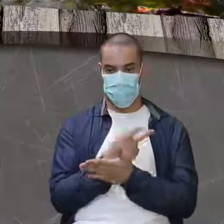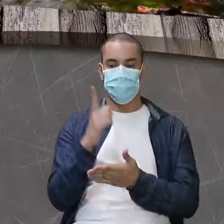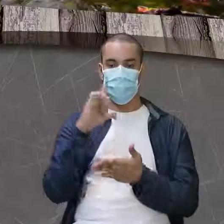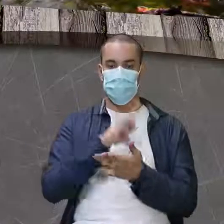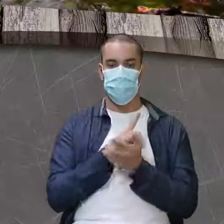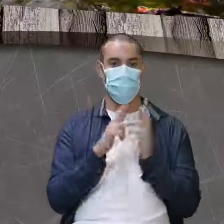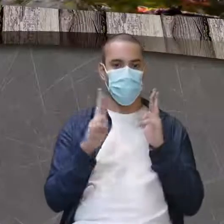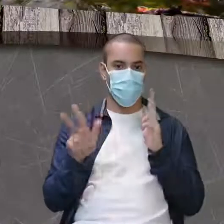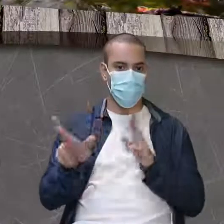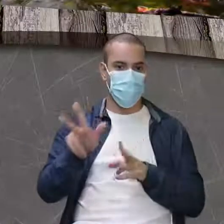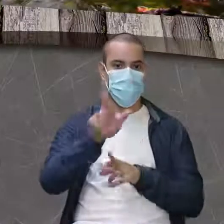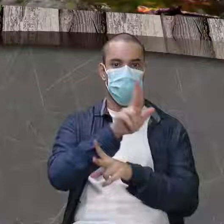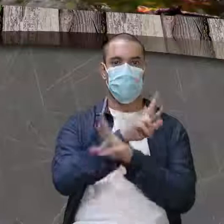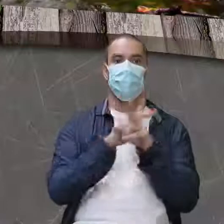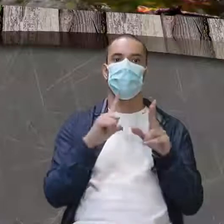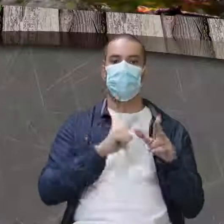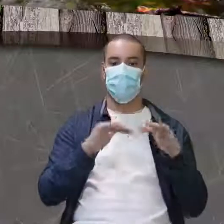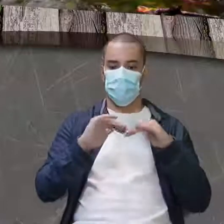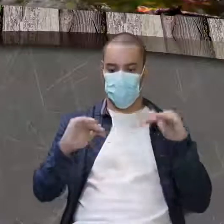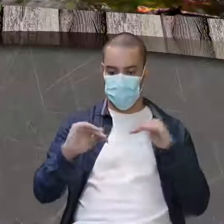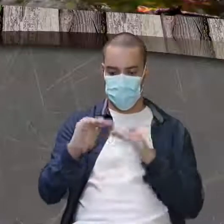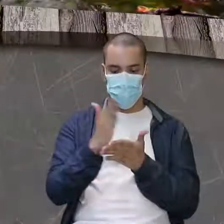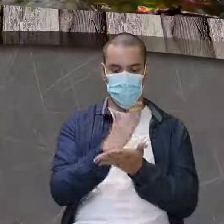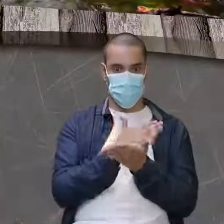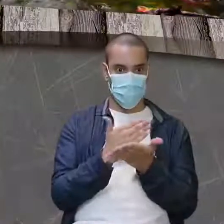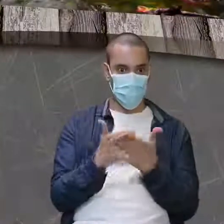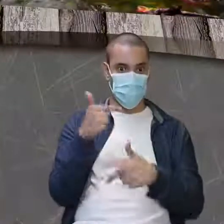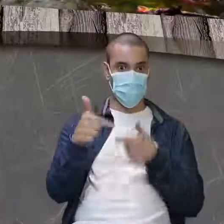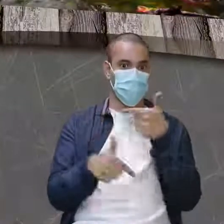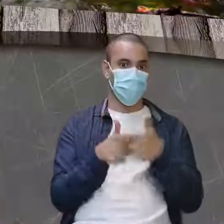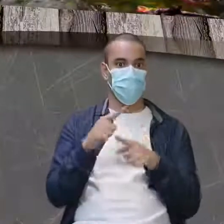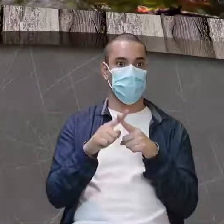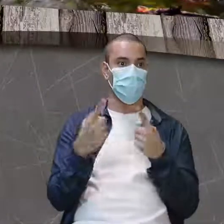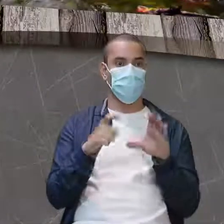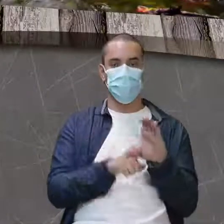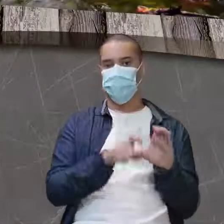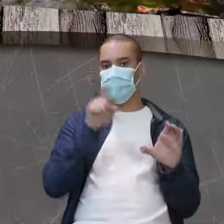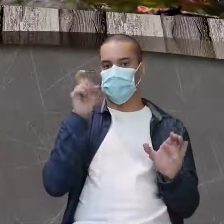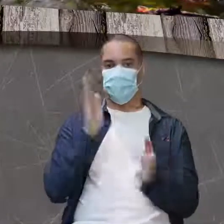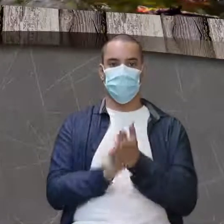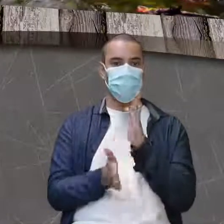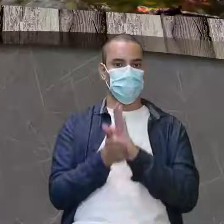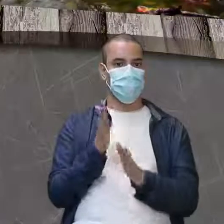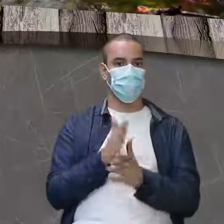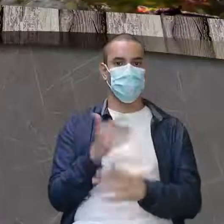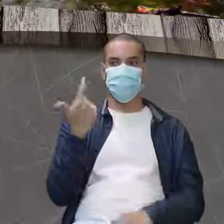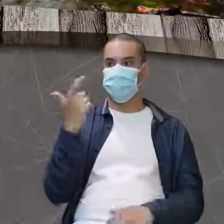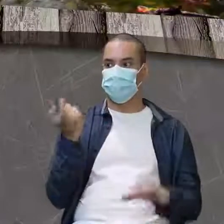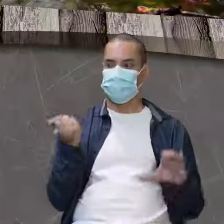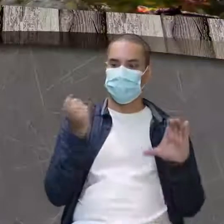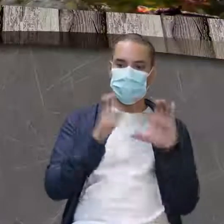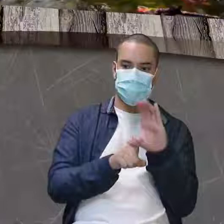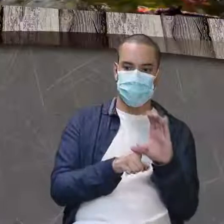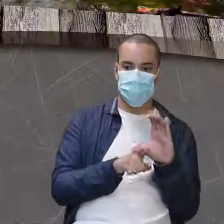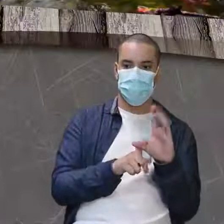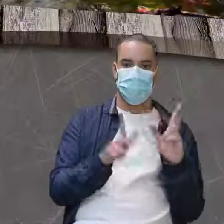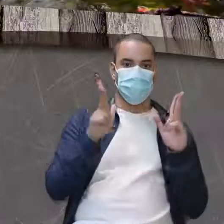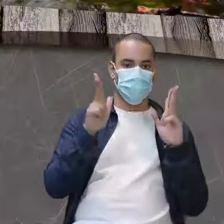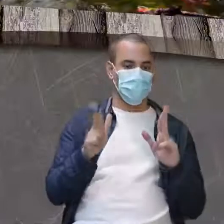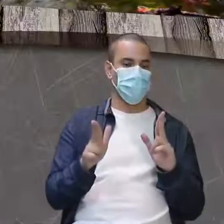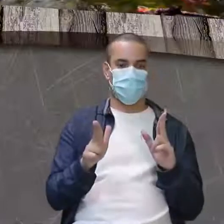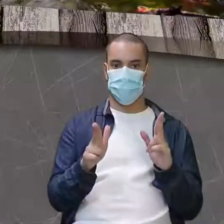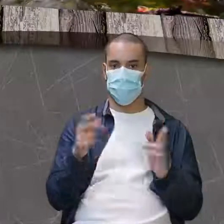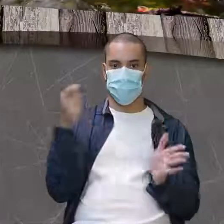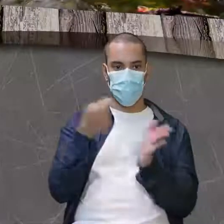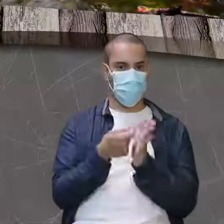essas diferenças, existem essas divisões de trabalhos, mas eles são interdependentes, eles não têm essa dependência tanto de estar